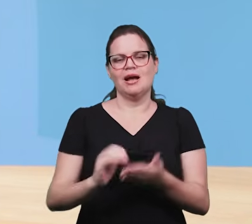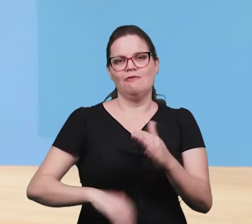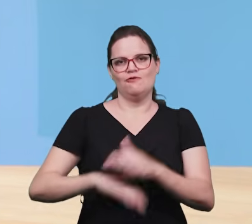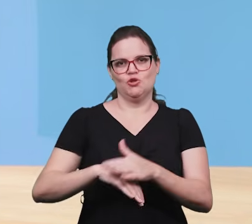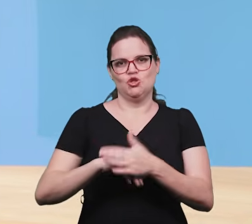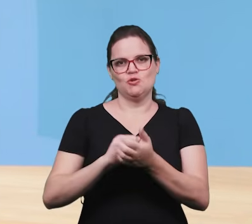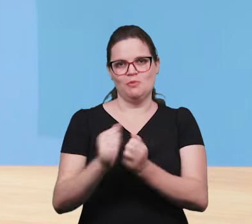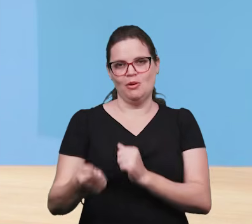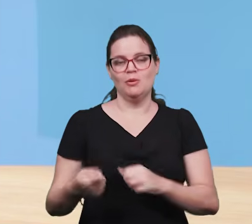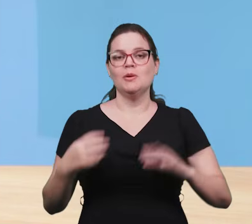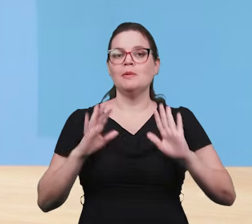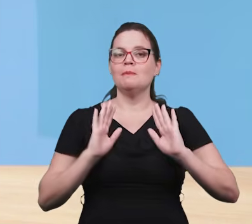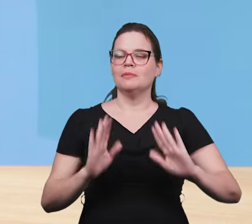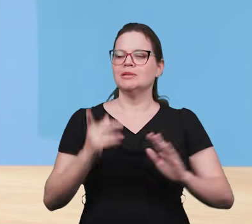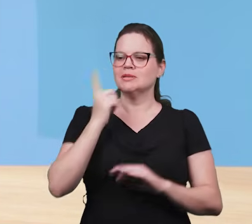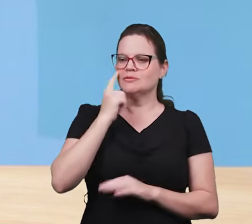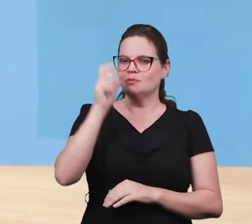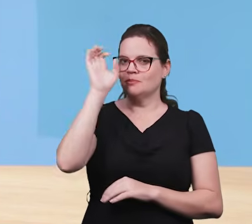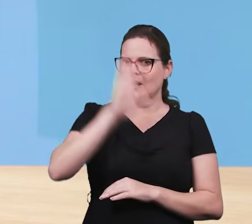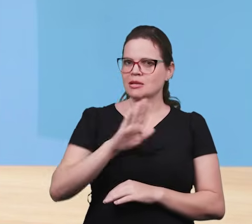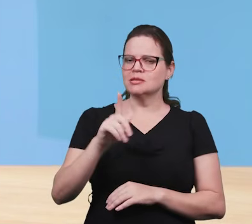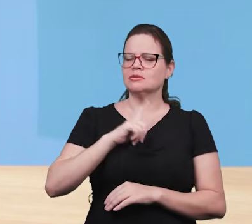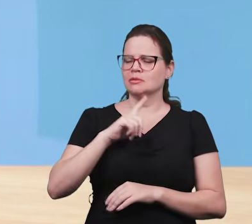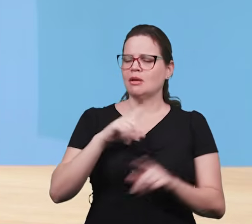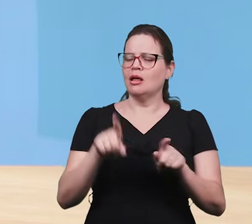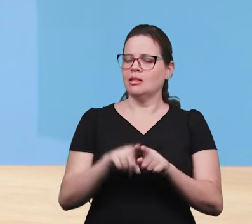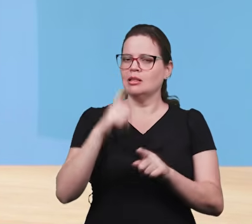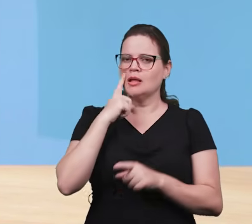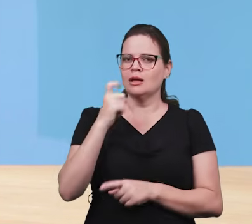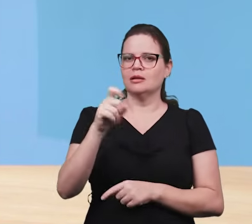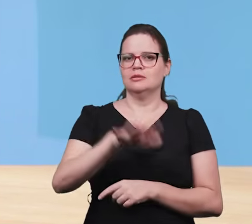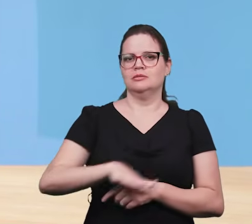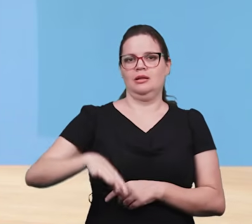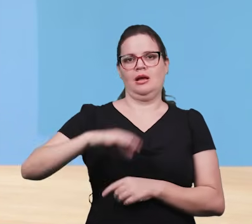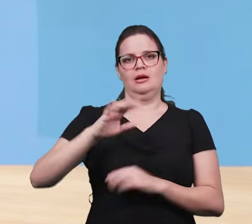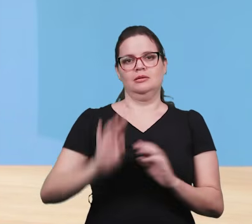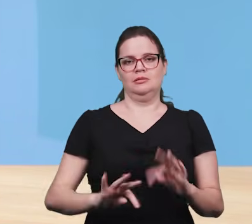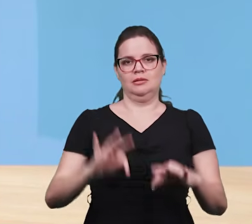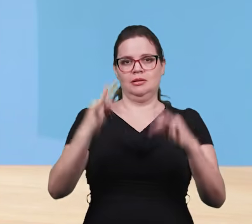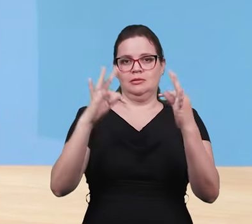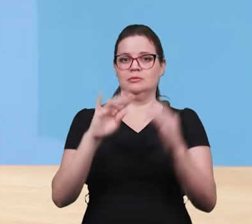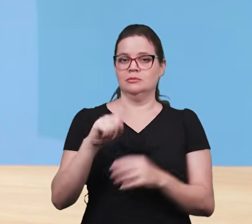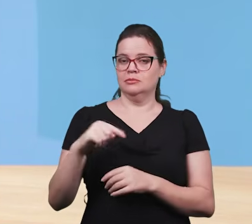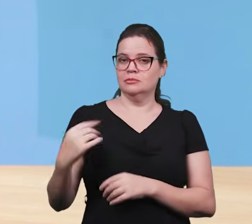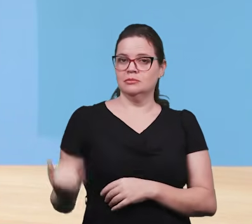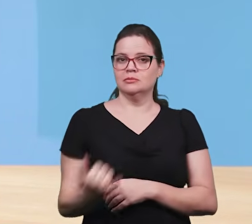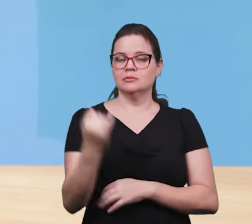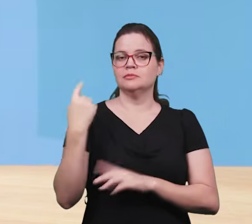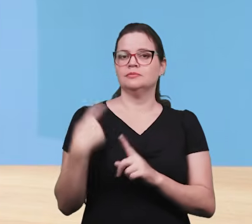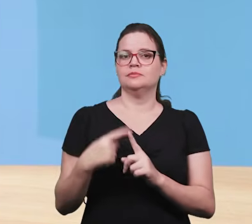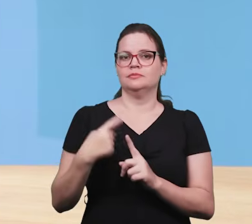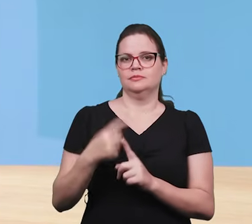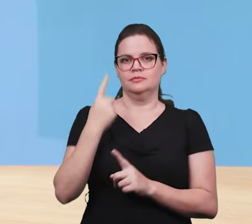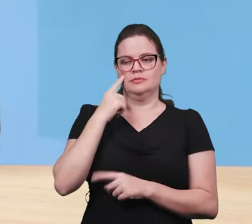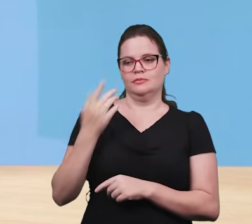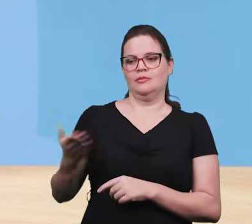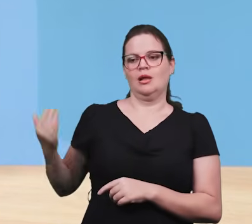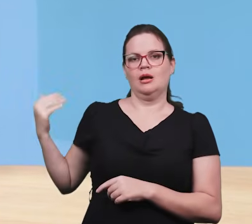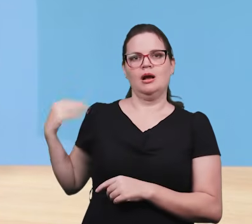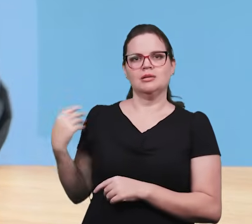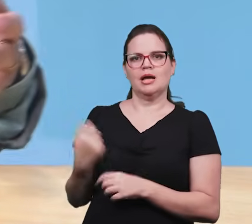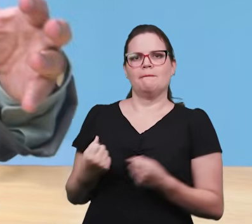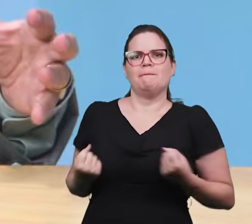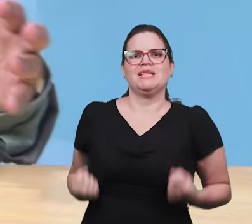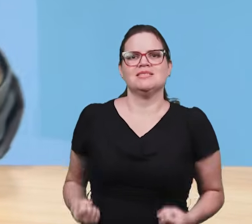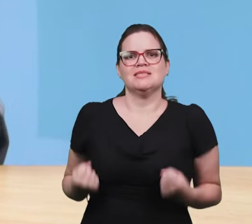área de tecnologia, né? E é uma área importantíssima, porque à medida que isso for avançando, o exoesqueleto antes era um negócio tão